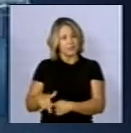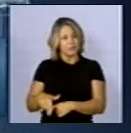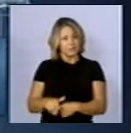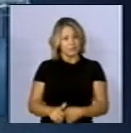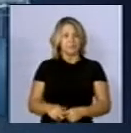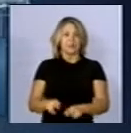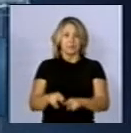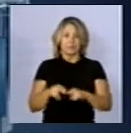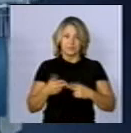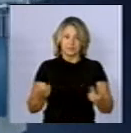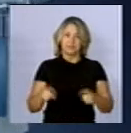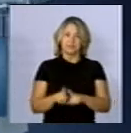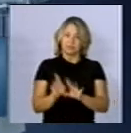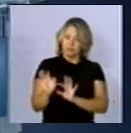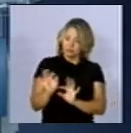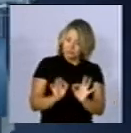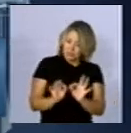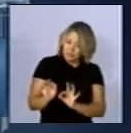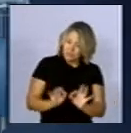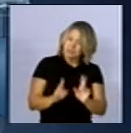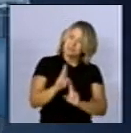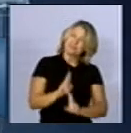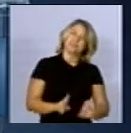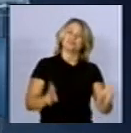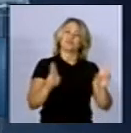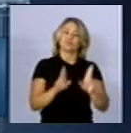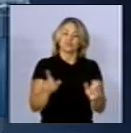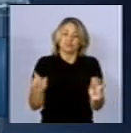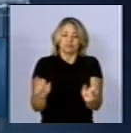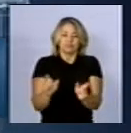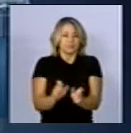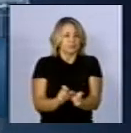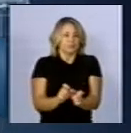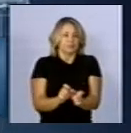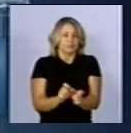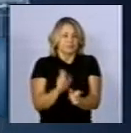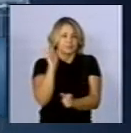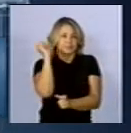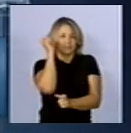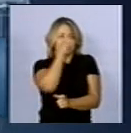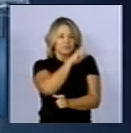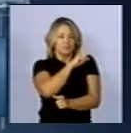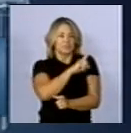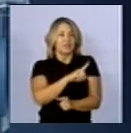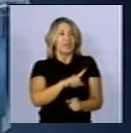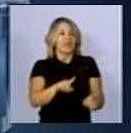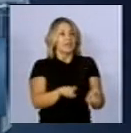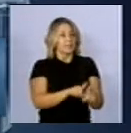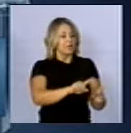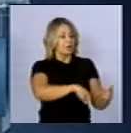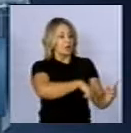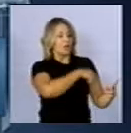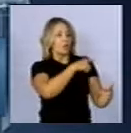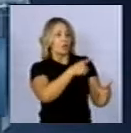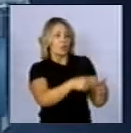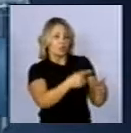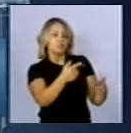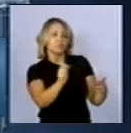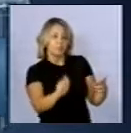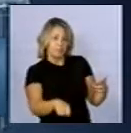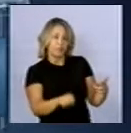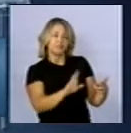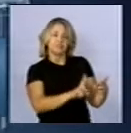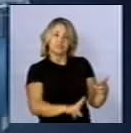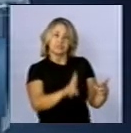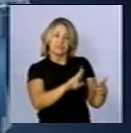qual é uma medida de utilização também restrita outra das coisas que nós temos aí nesse caso da